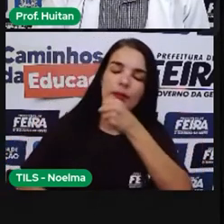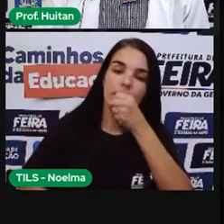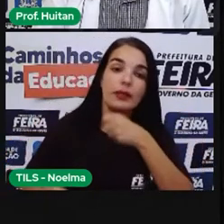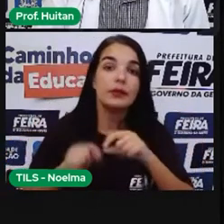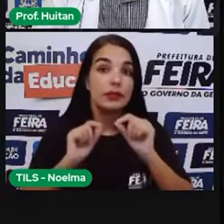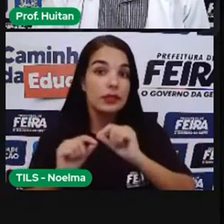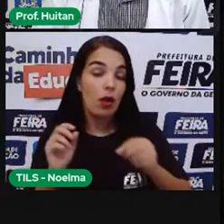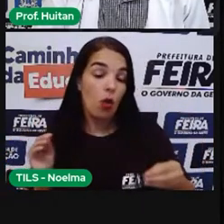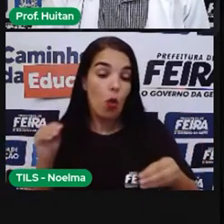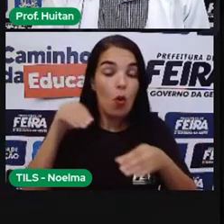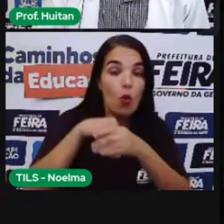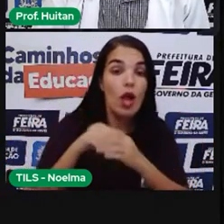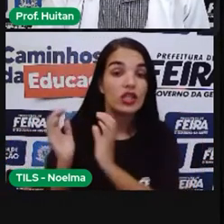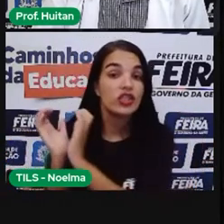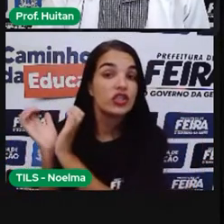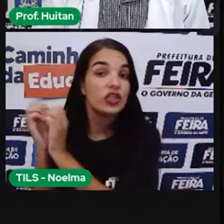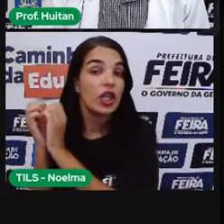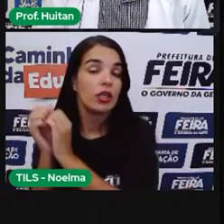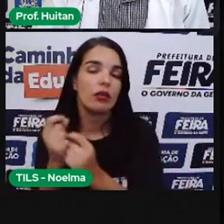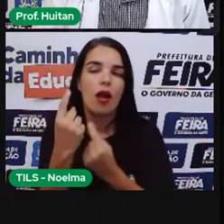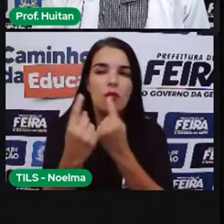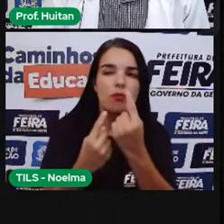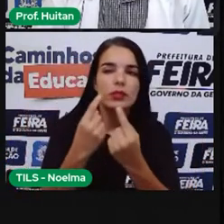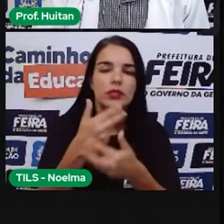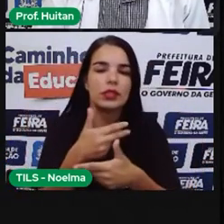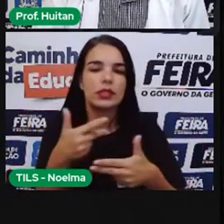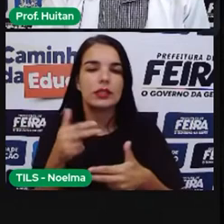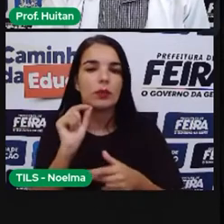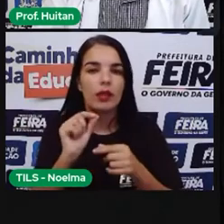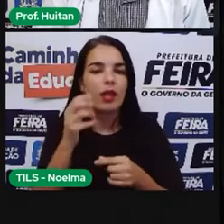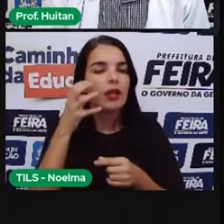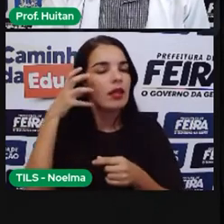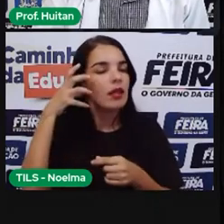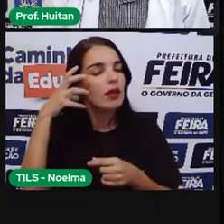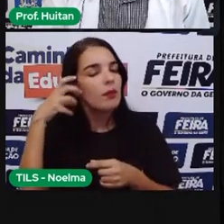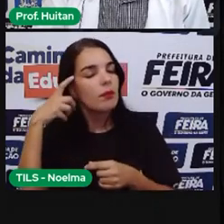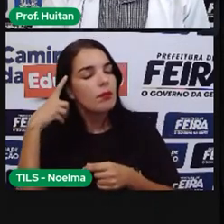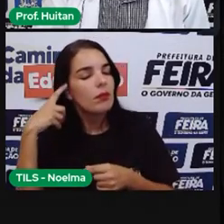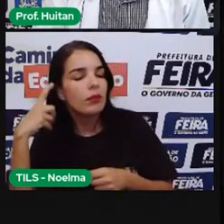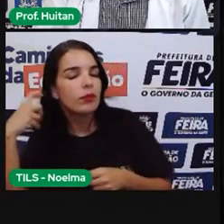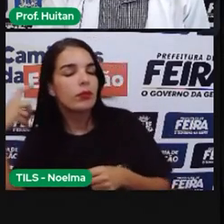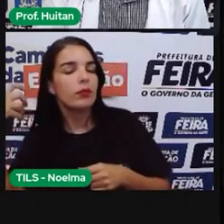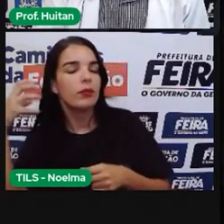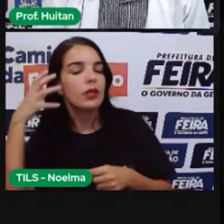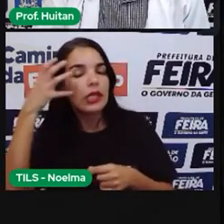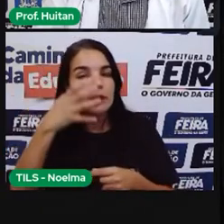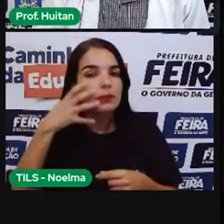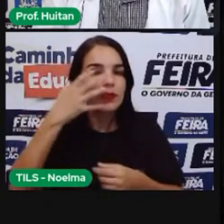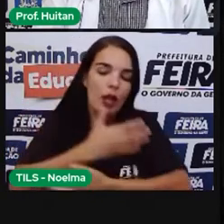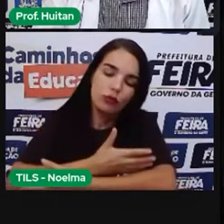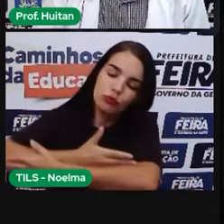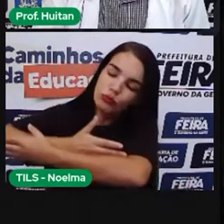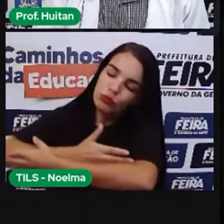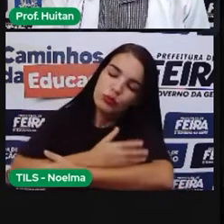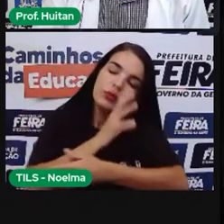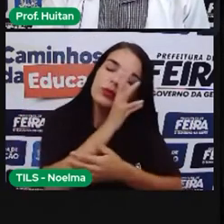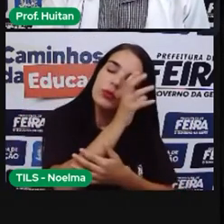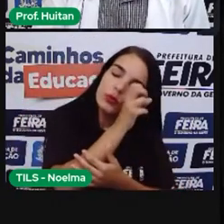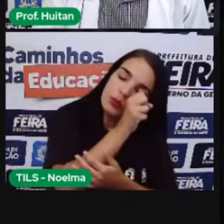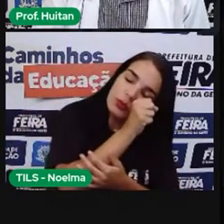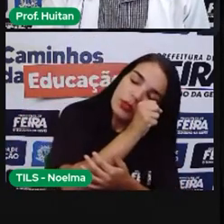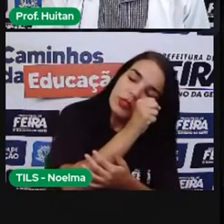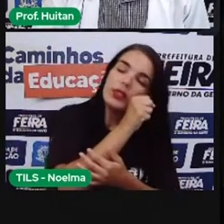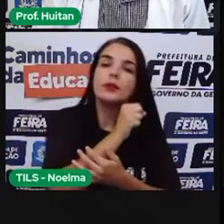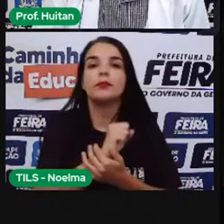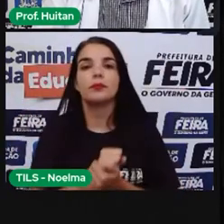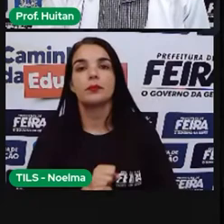gêneros algumas canções de ninar e cantigas de roda, também pode ser consideradas folclóricas.